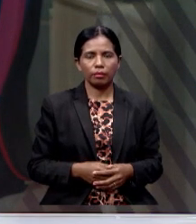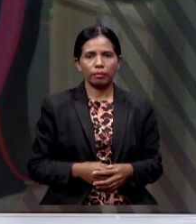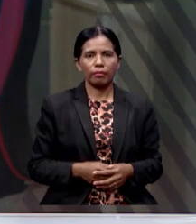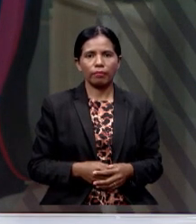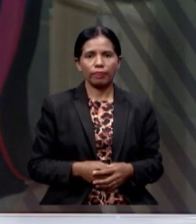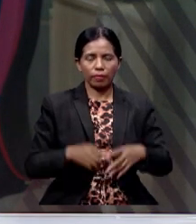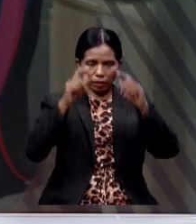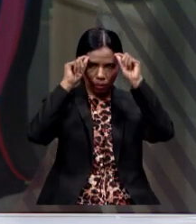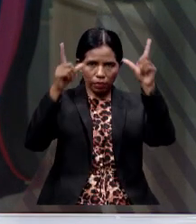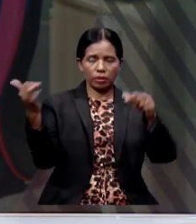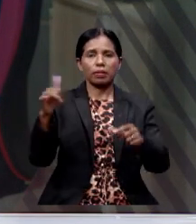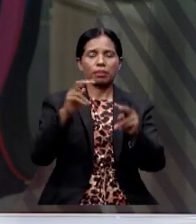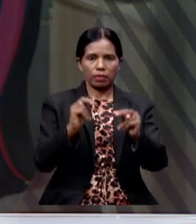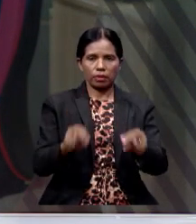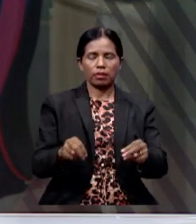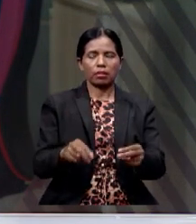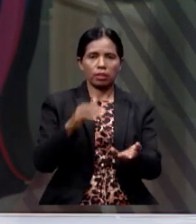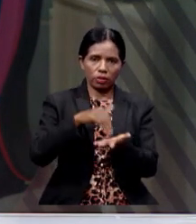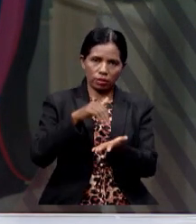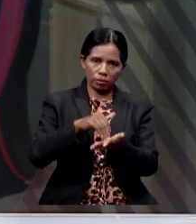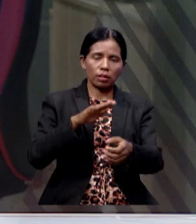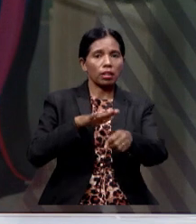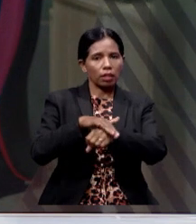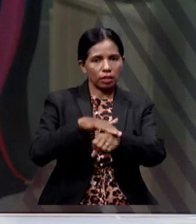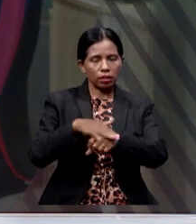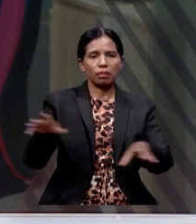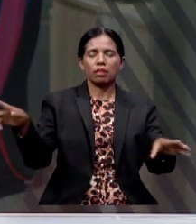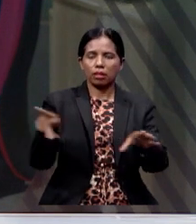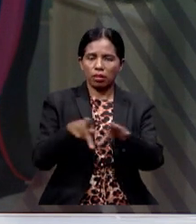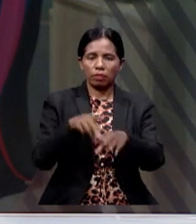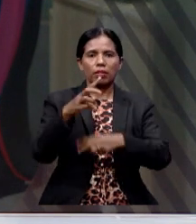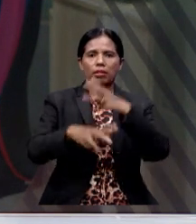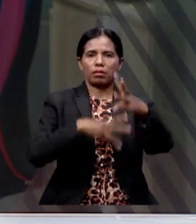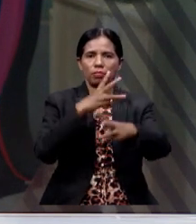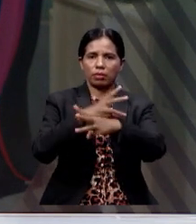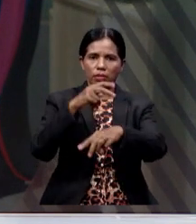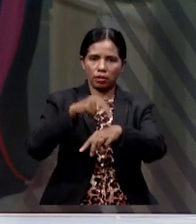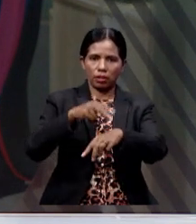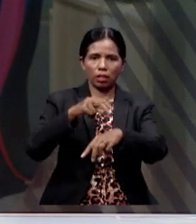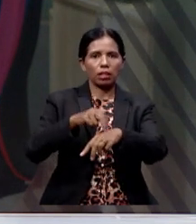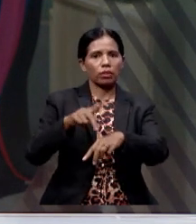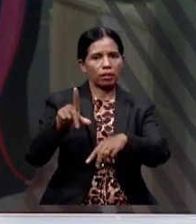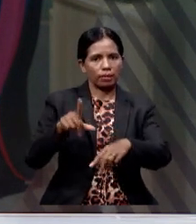Timor-Leste precisa estudar uma língua inglesa não é bela rola parte do mundo internacional.